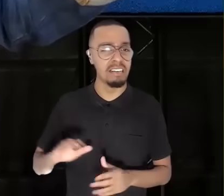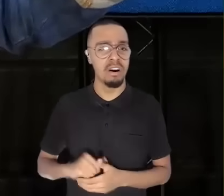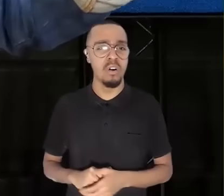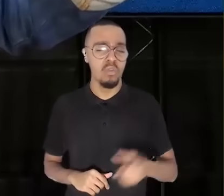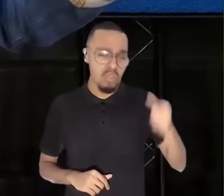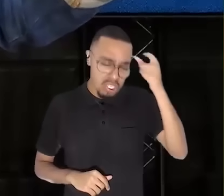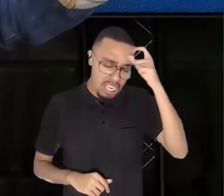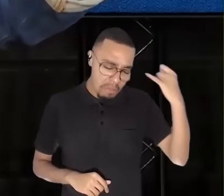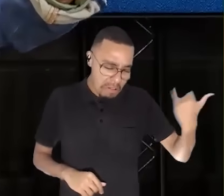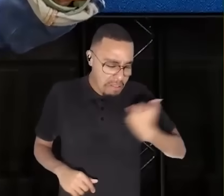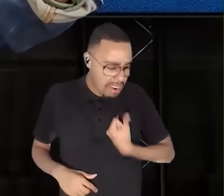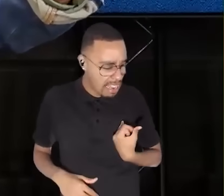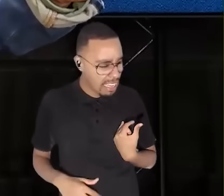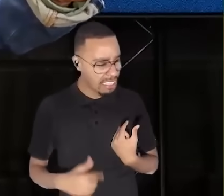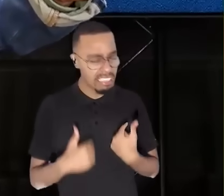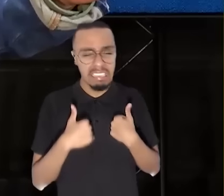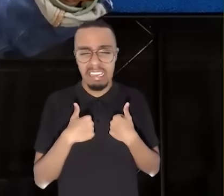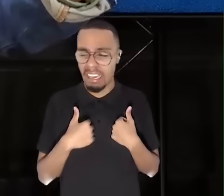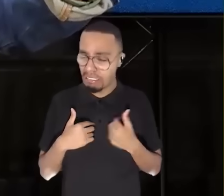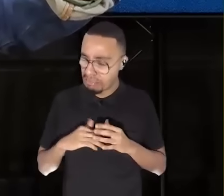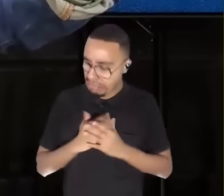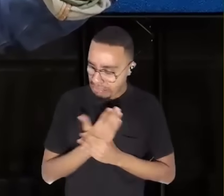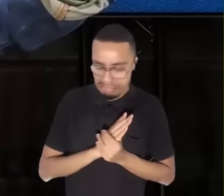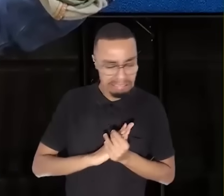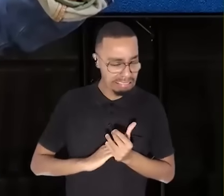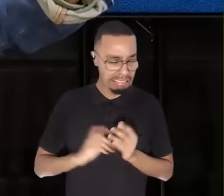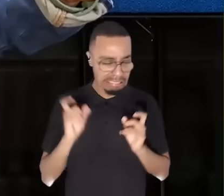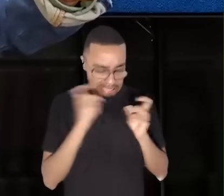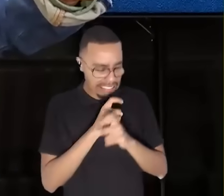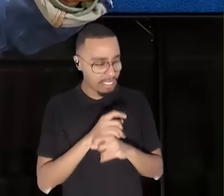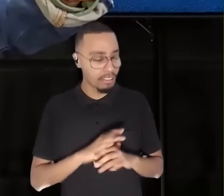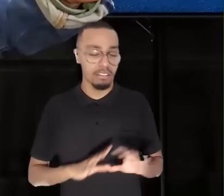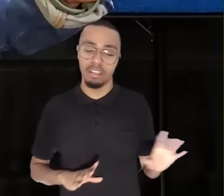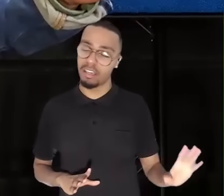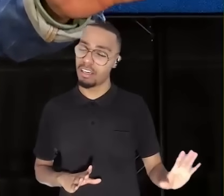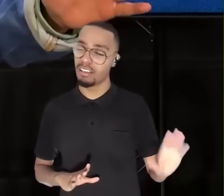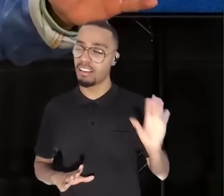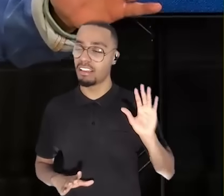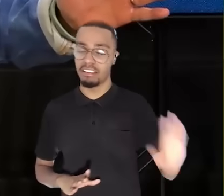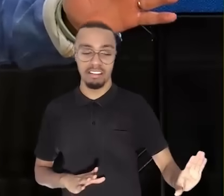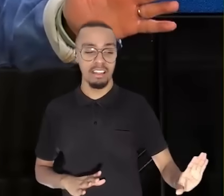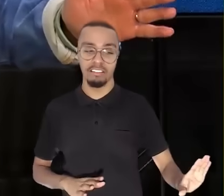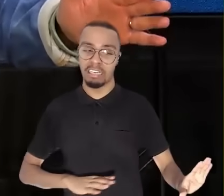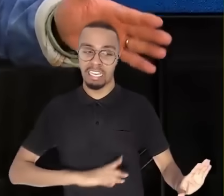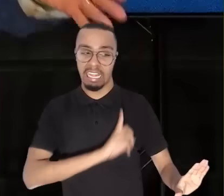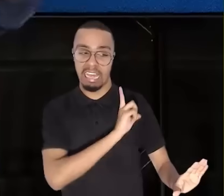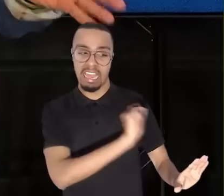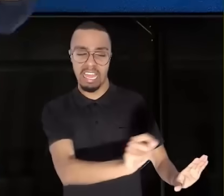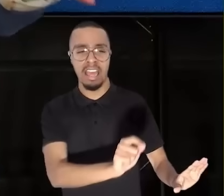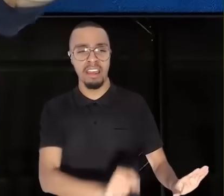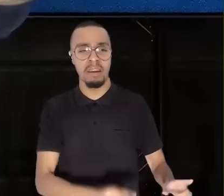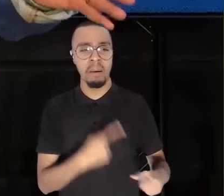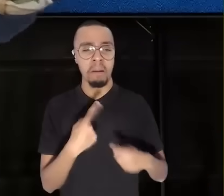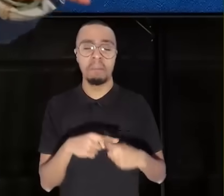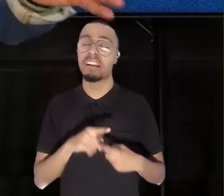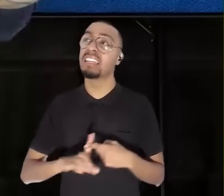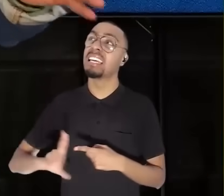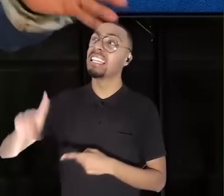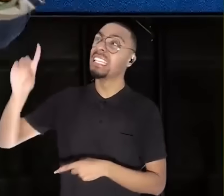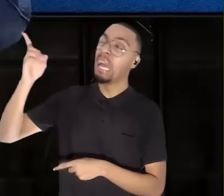diabo falar para você que você está a perigo, manda esse mentiroso desgraçado calar a boca, porque a obra já